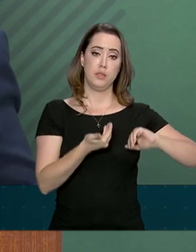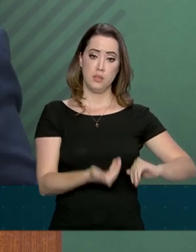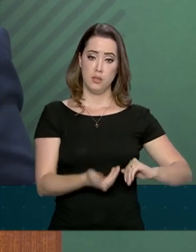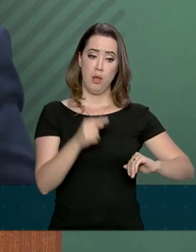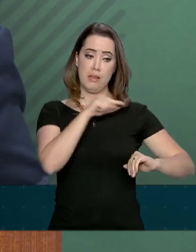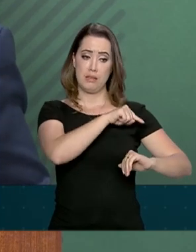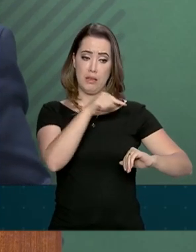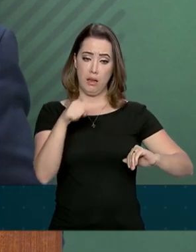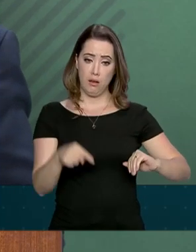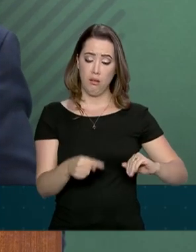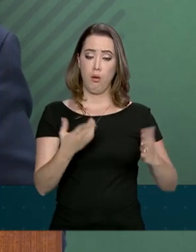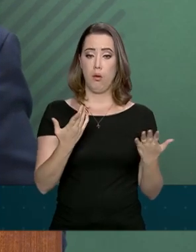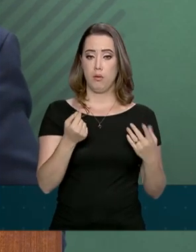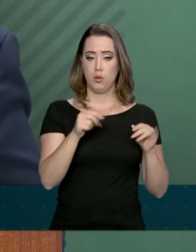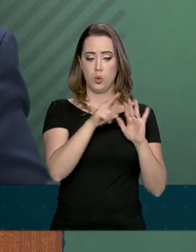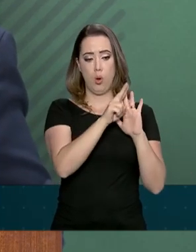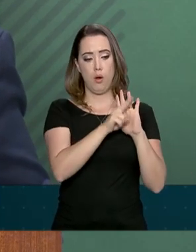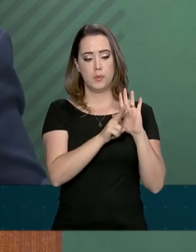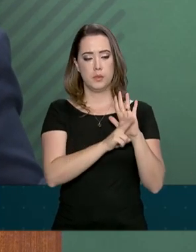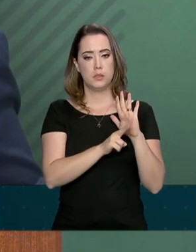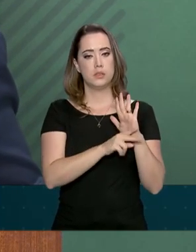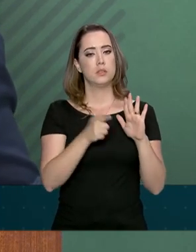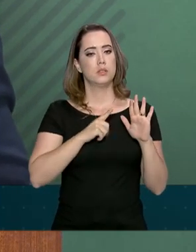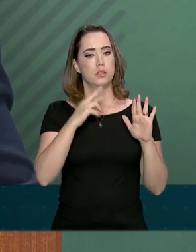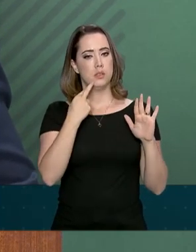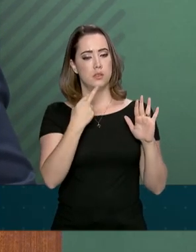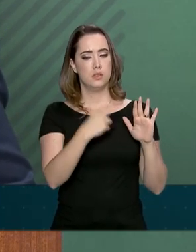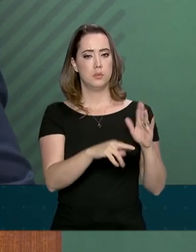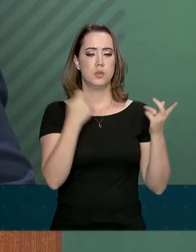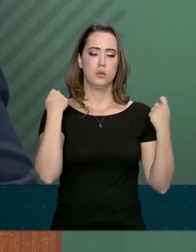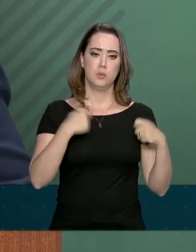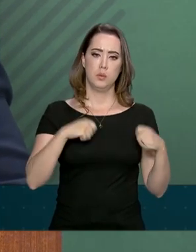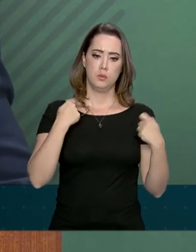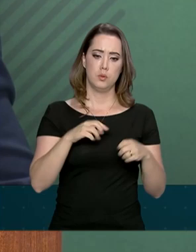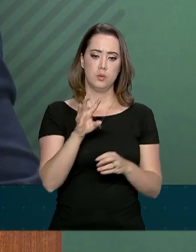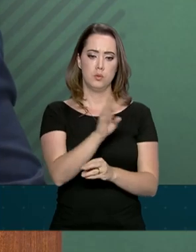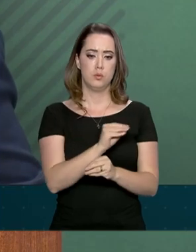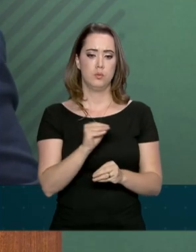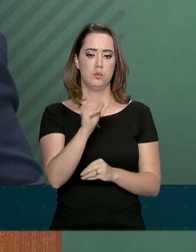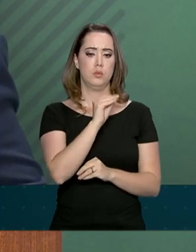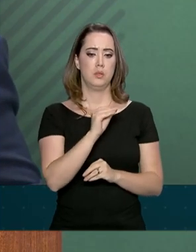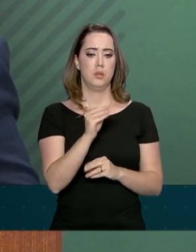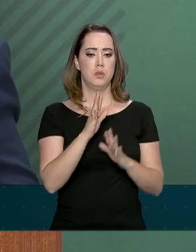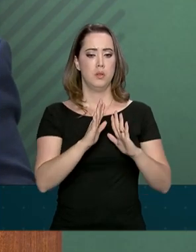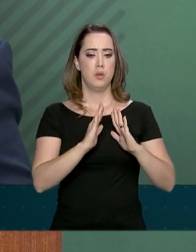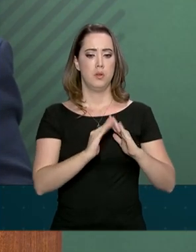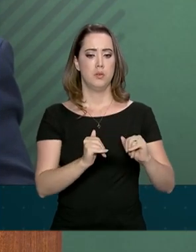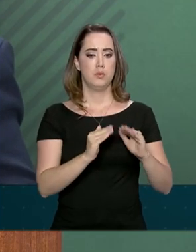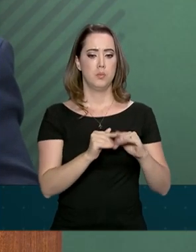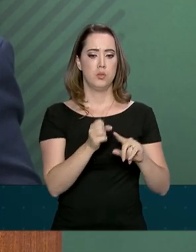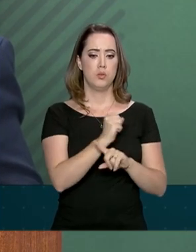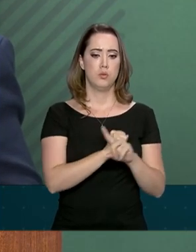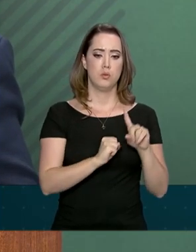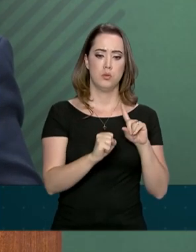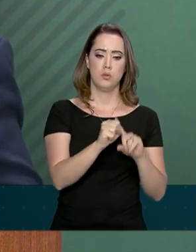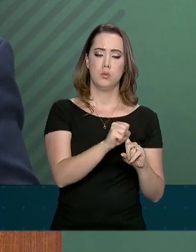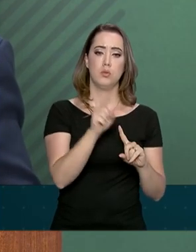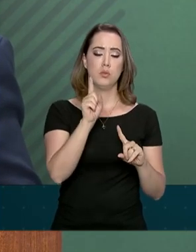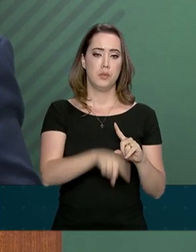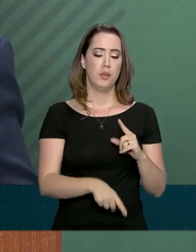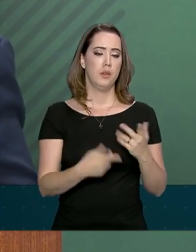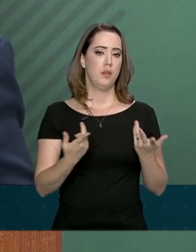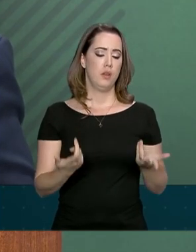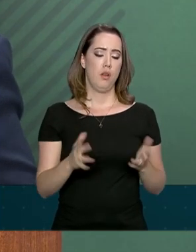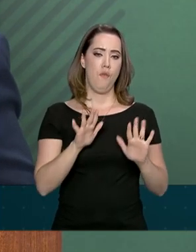pacote nós temos algumas das respostas necessárias para o atendimento à solicitação da sociedade que é